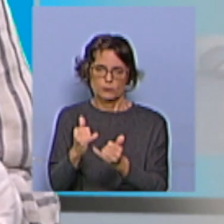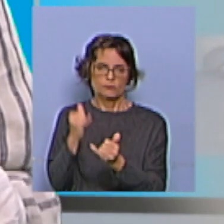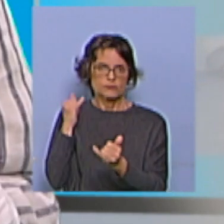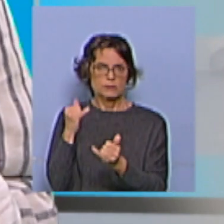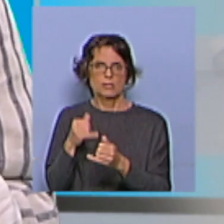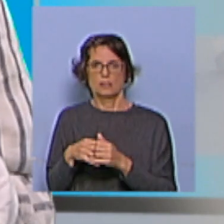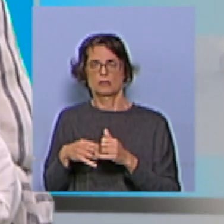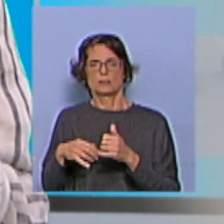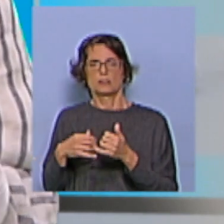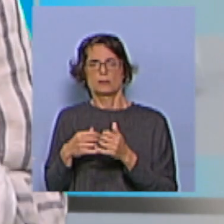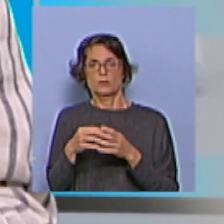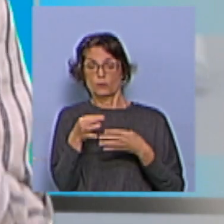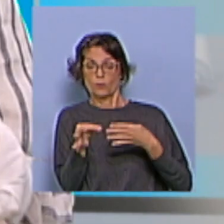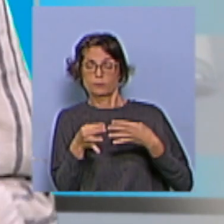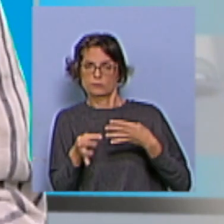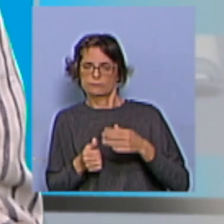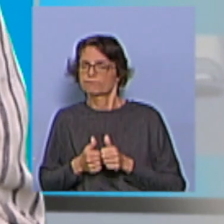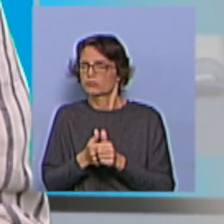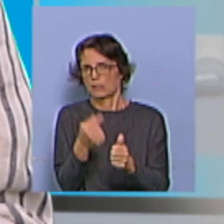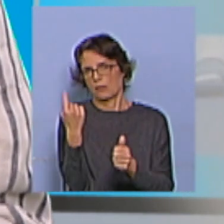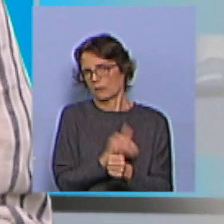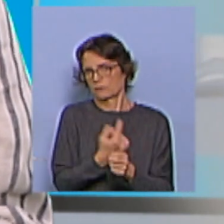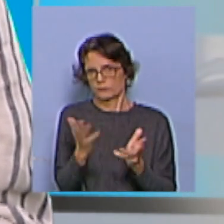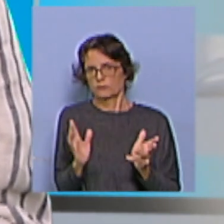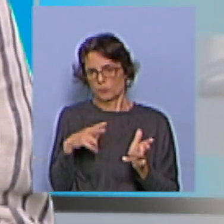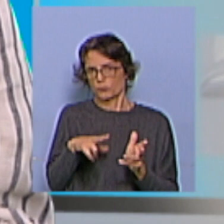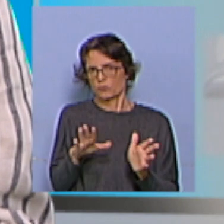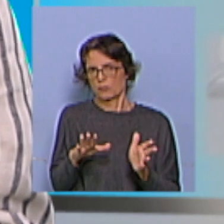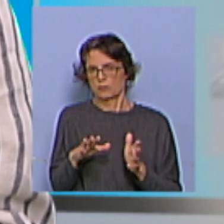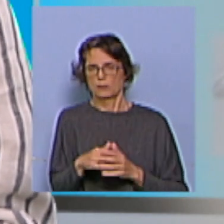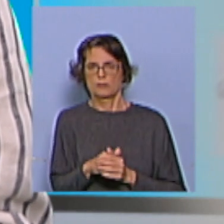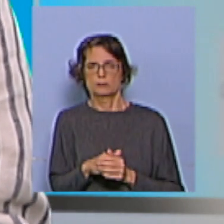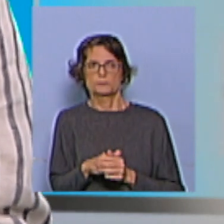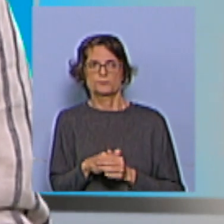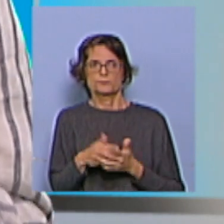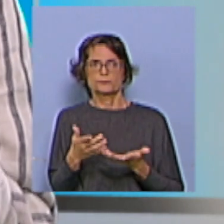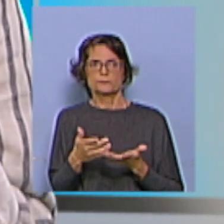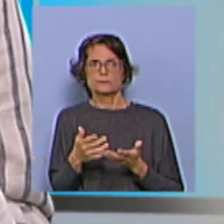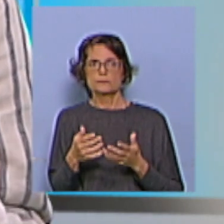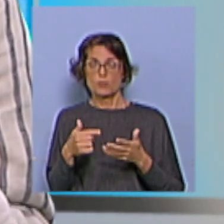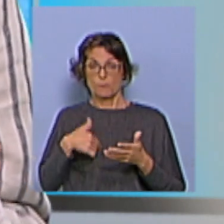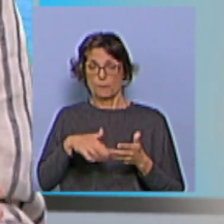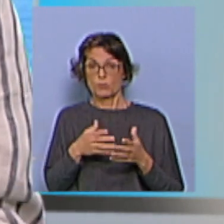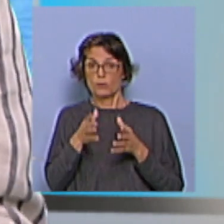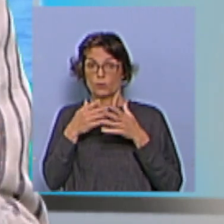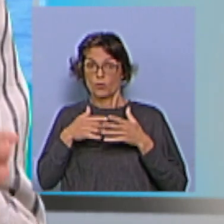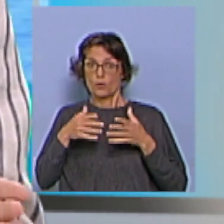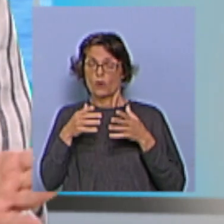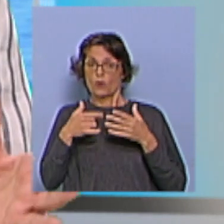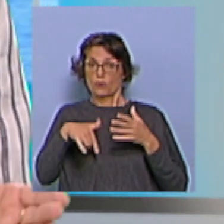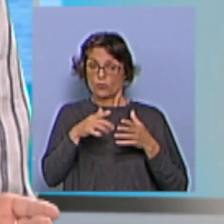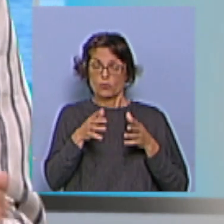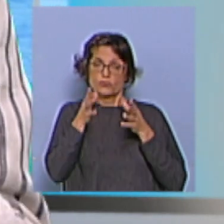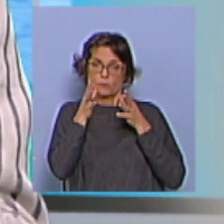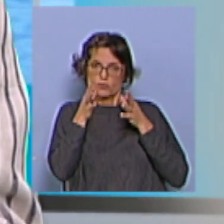olhar apenas àquilo que seria o nosso interesse desfasado do interesse de todos os outros, mas pelo contrário. Olhar ao nosso interesse enquadrado no interesse